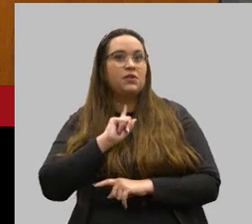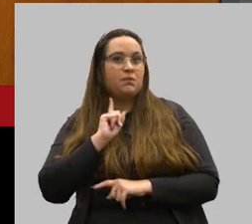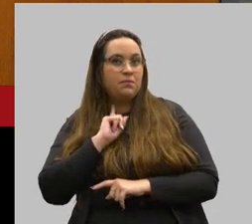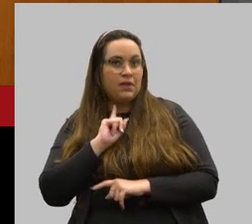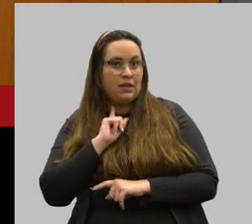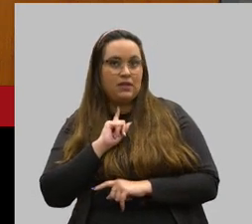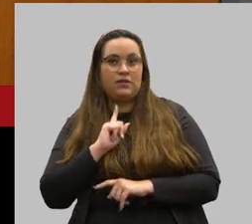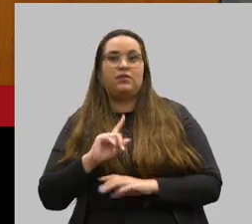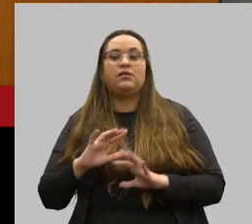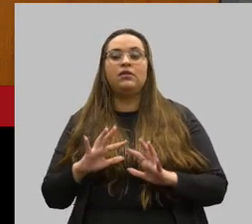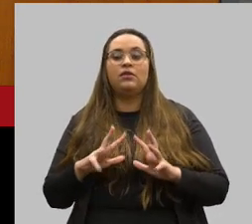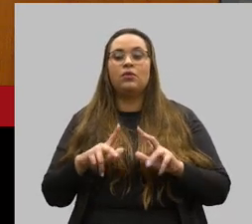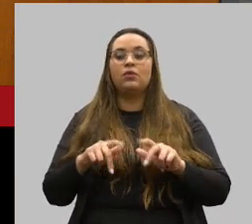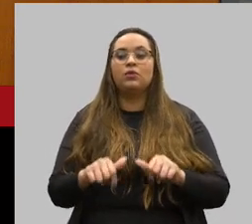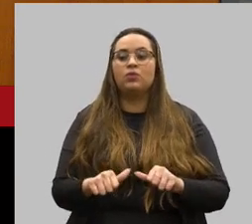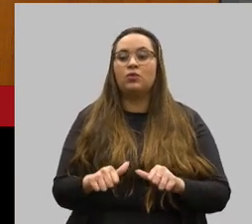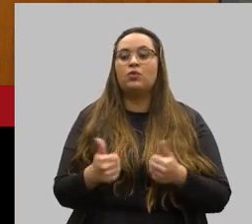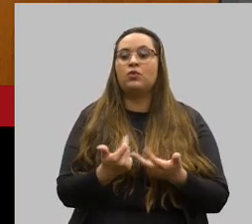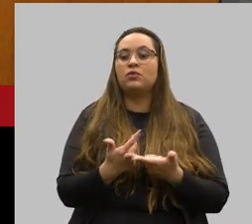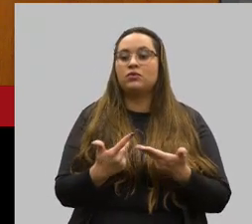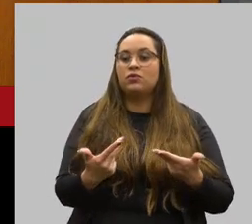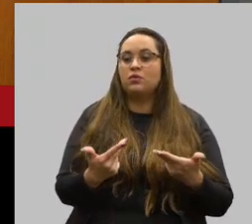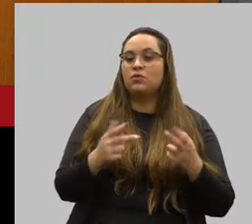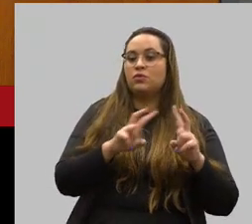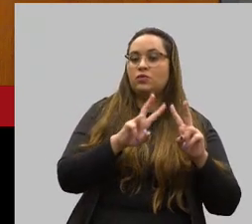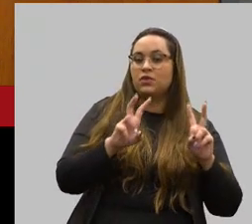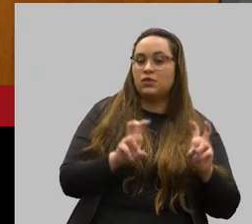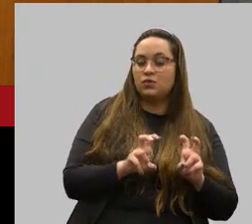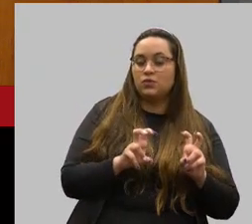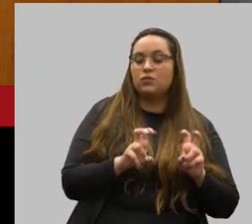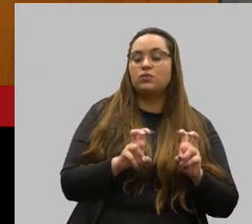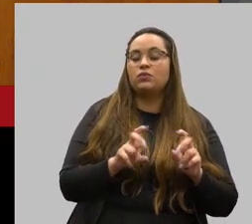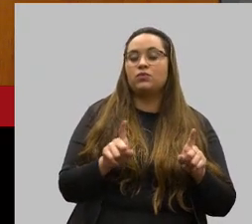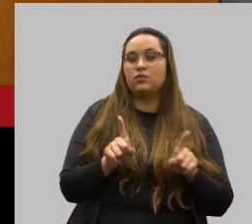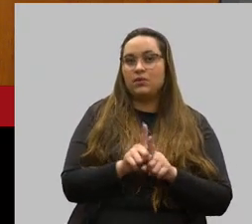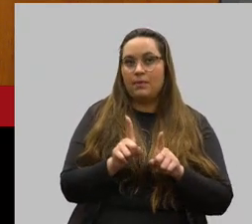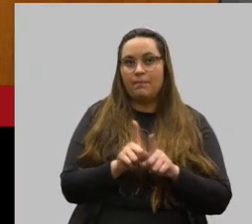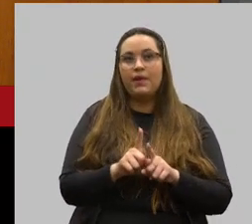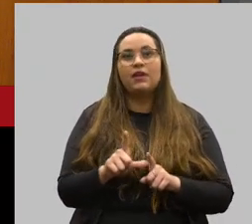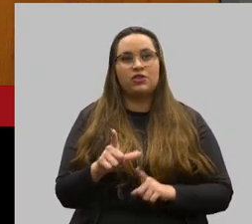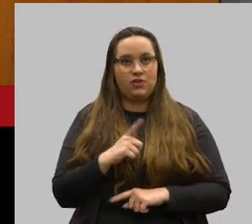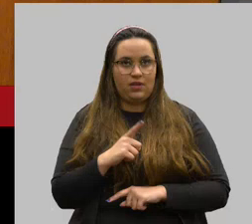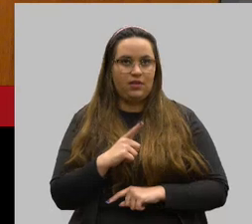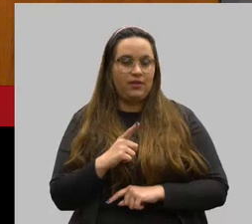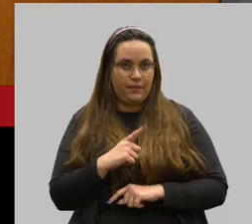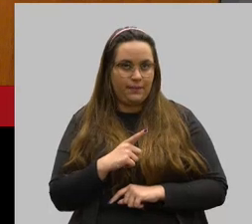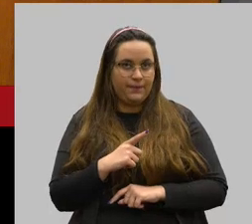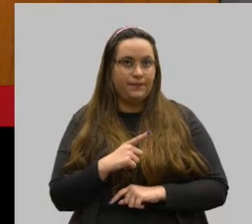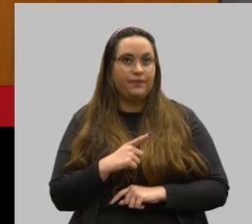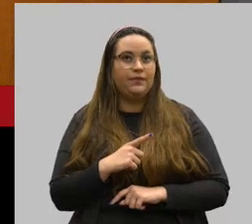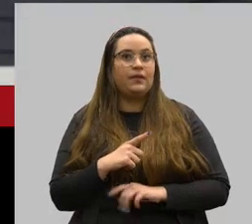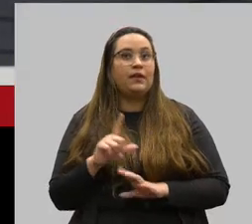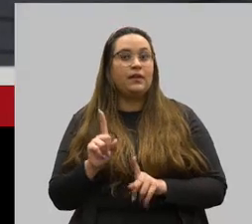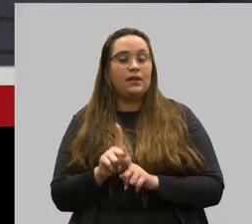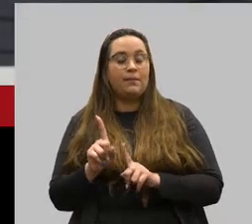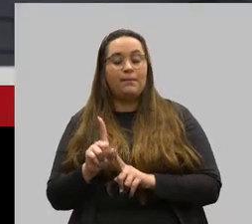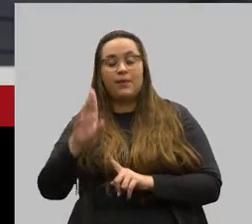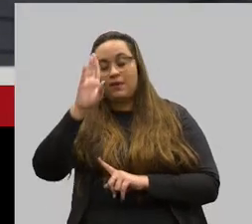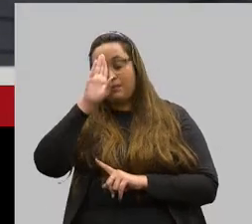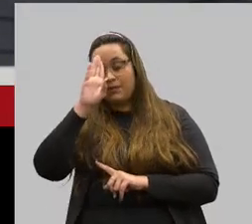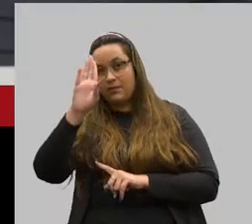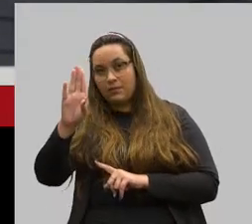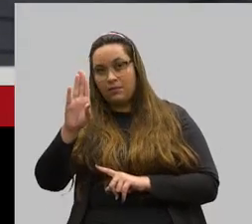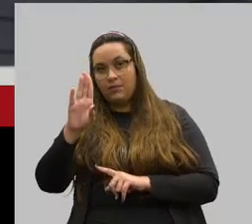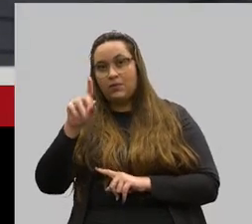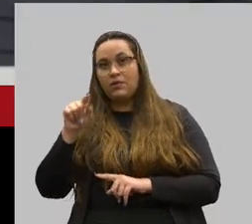tratativas têm sido feitas nesse sentido inclusive eh com a preservação de direitos previdenciários dos